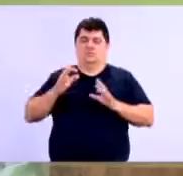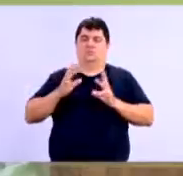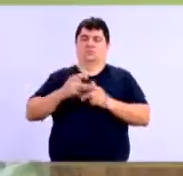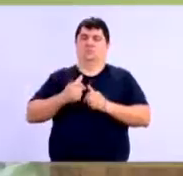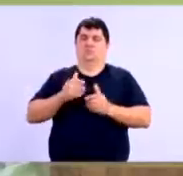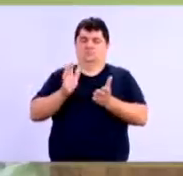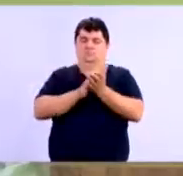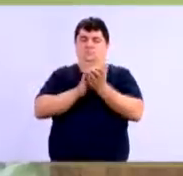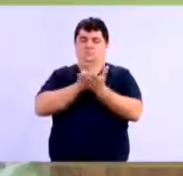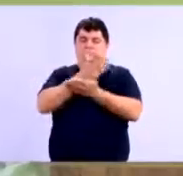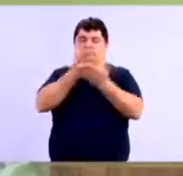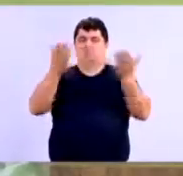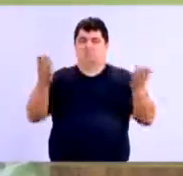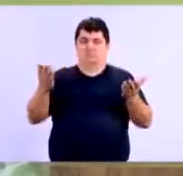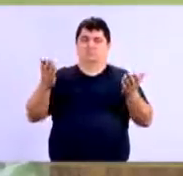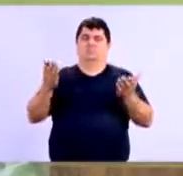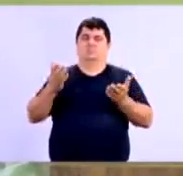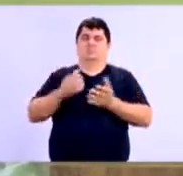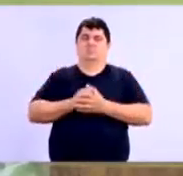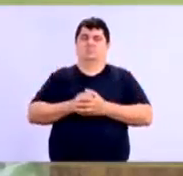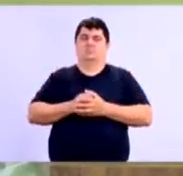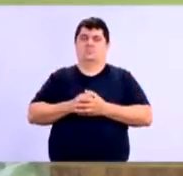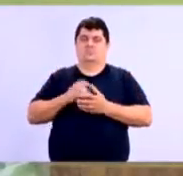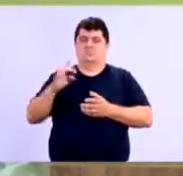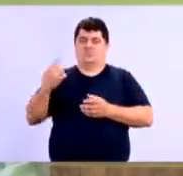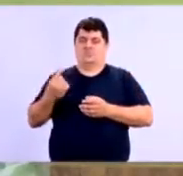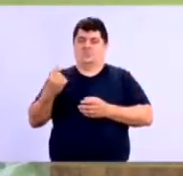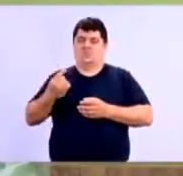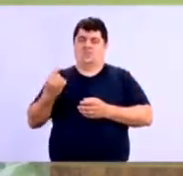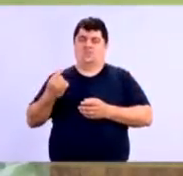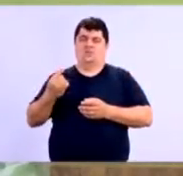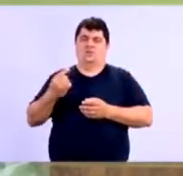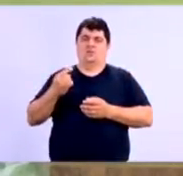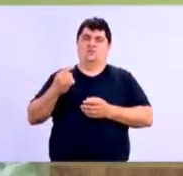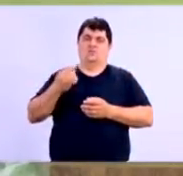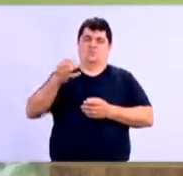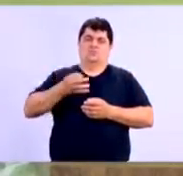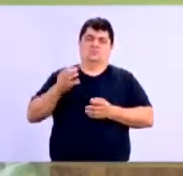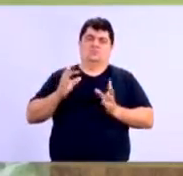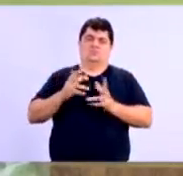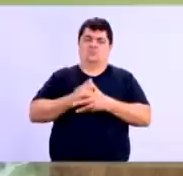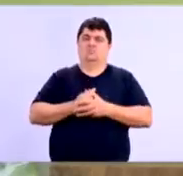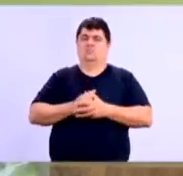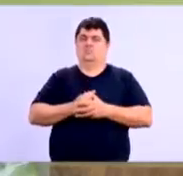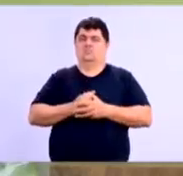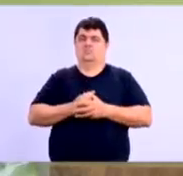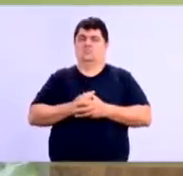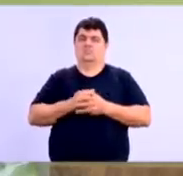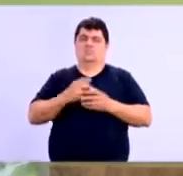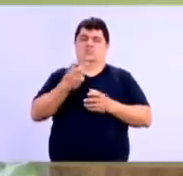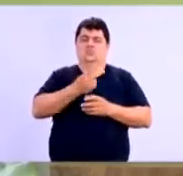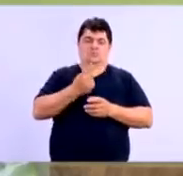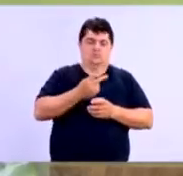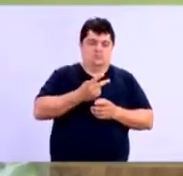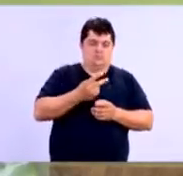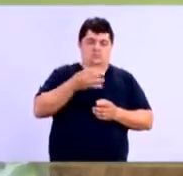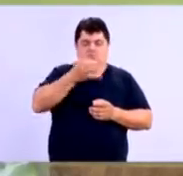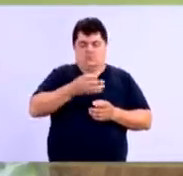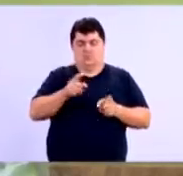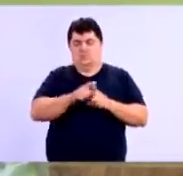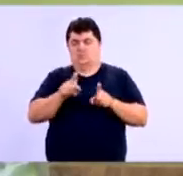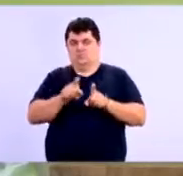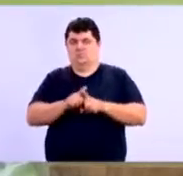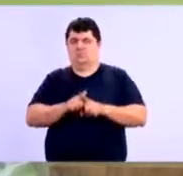aí, parabéns para a Janara, que foi uma das que fez sozinha e acertou todos os cálculos. As duplas também acertaram os cálculos,